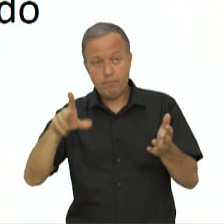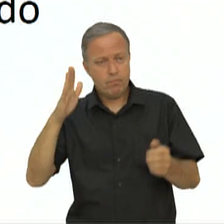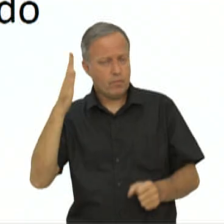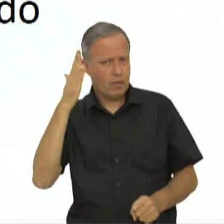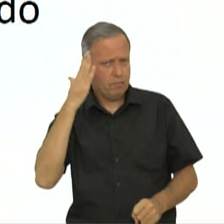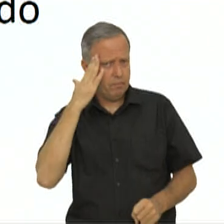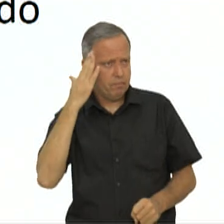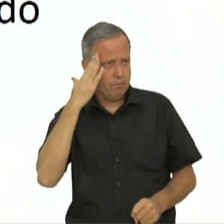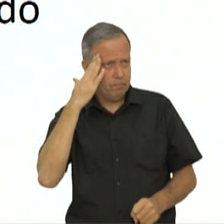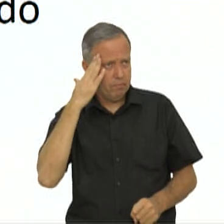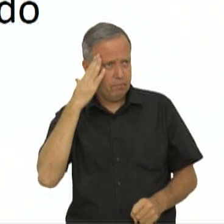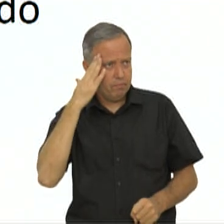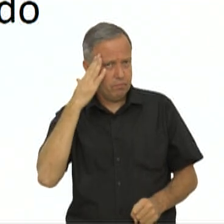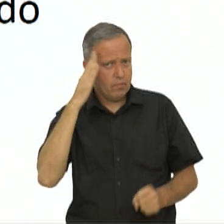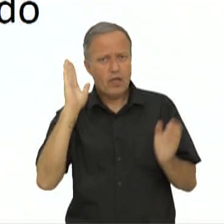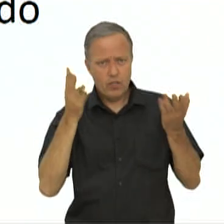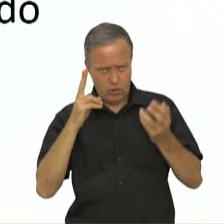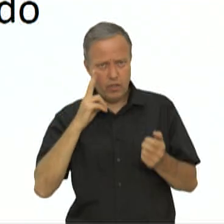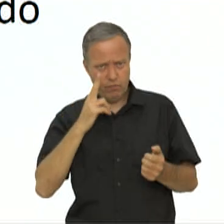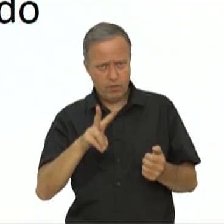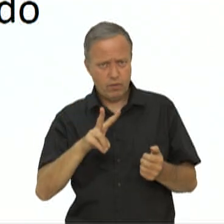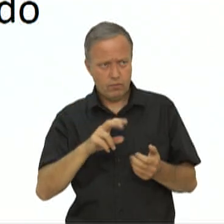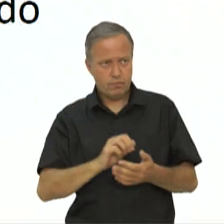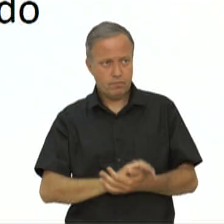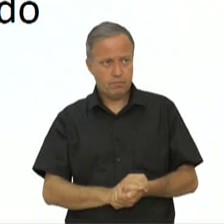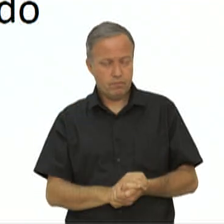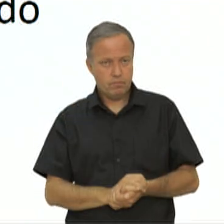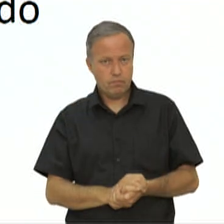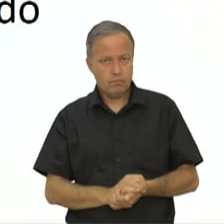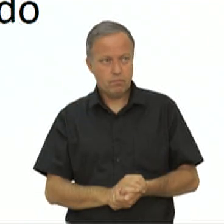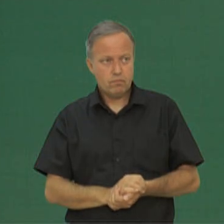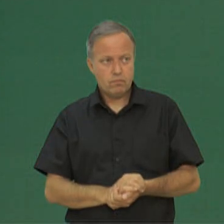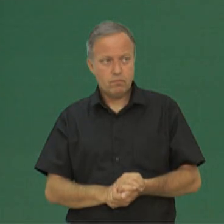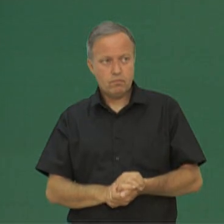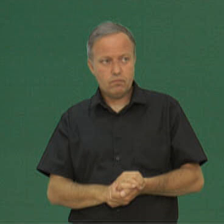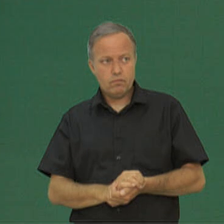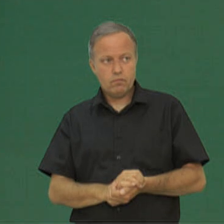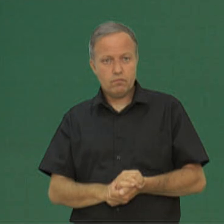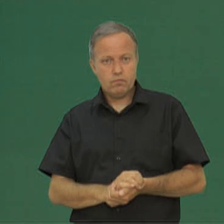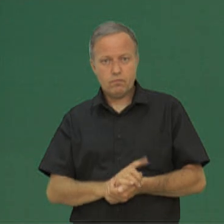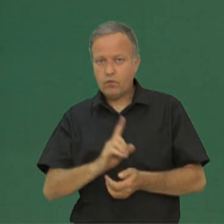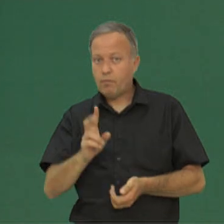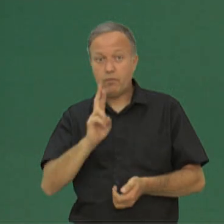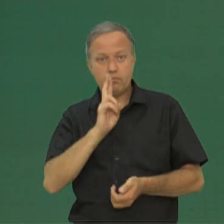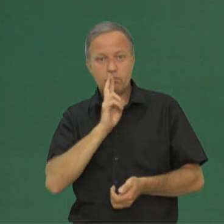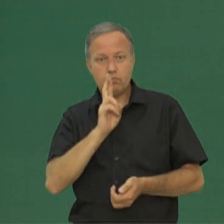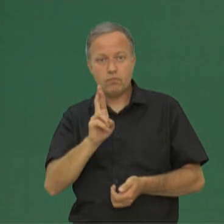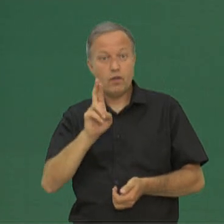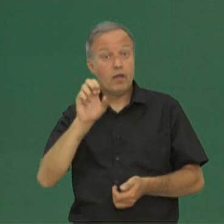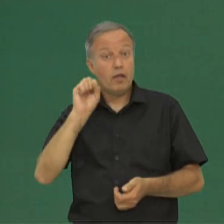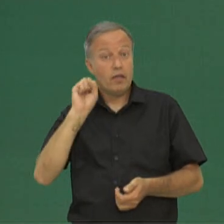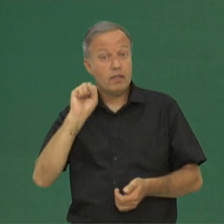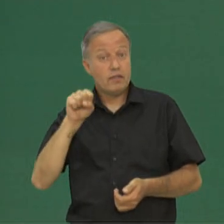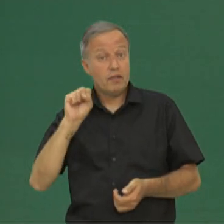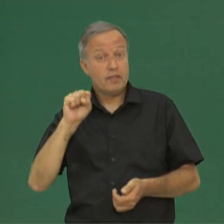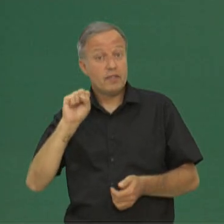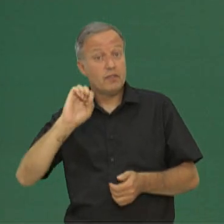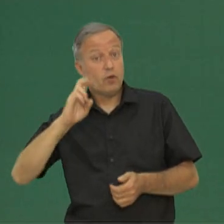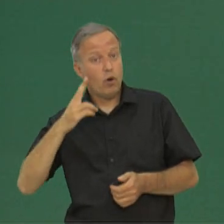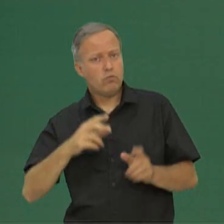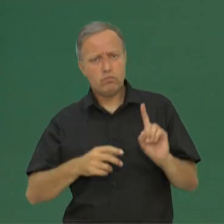aí, pessoal. Já assistiu? Aqui não é para você responder só sim e não,